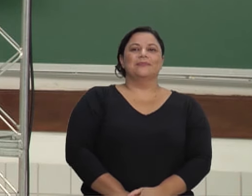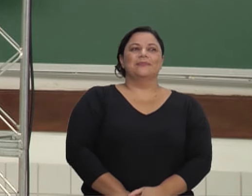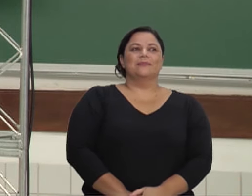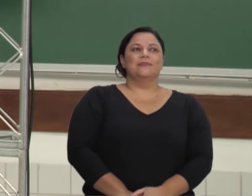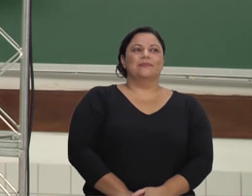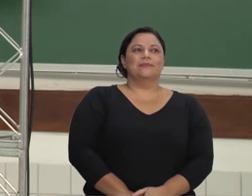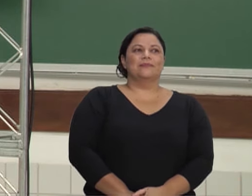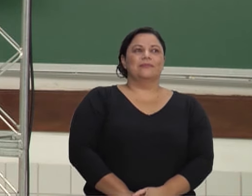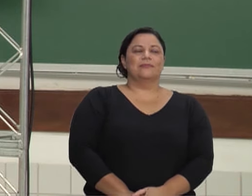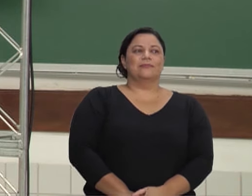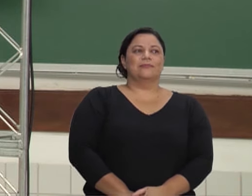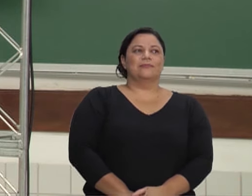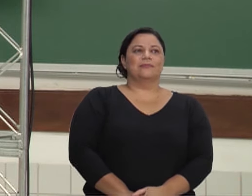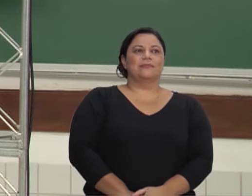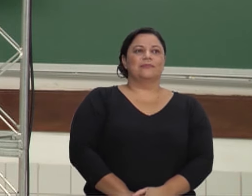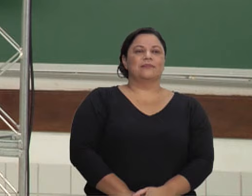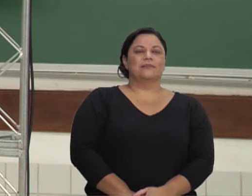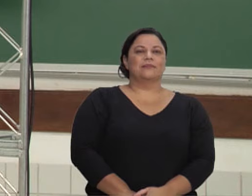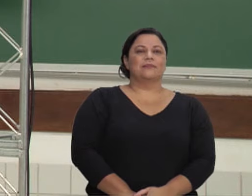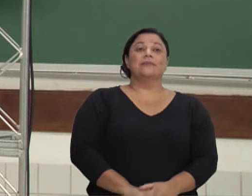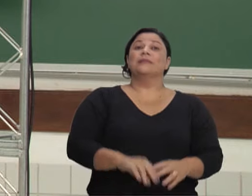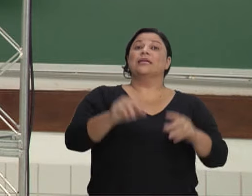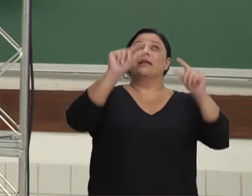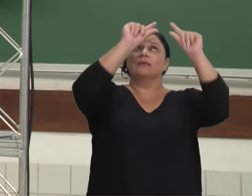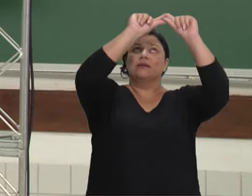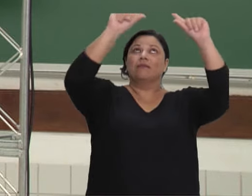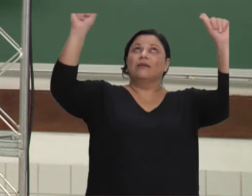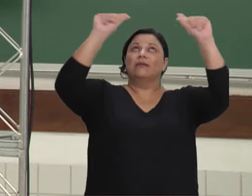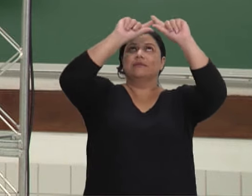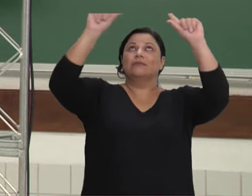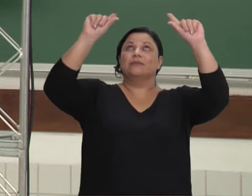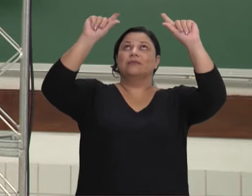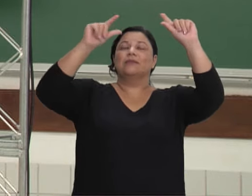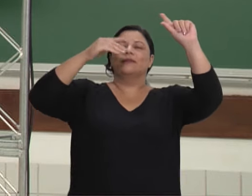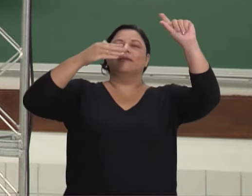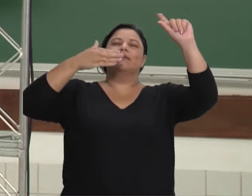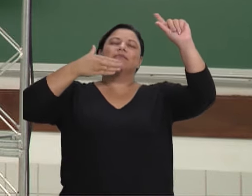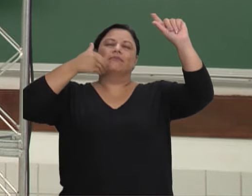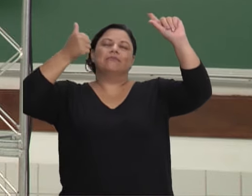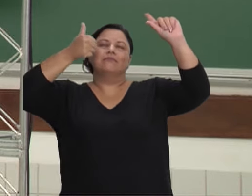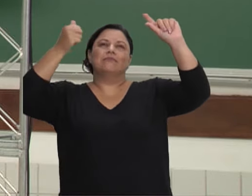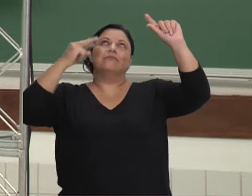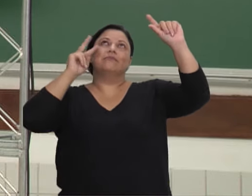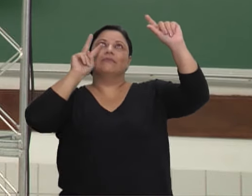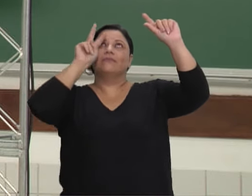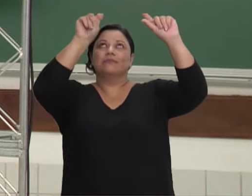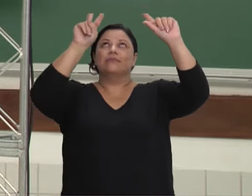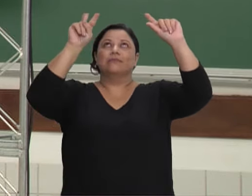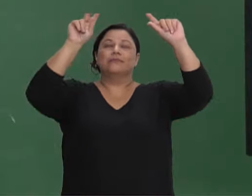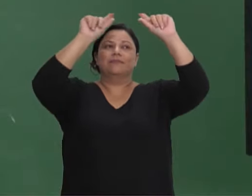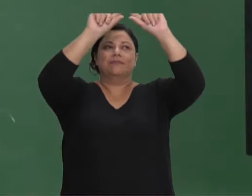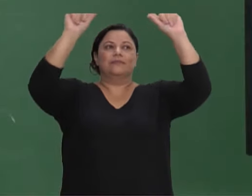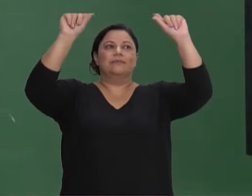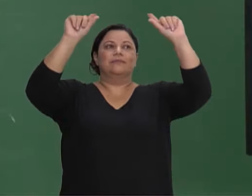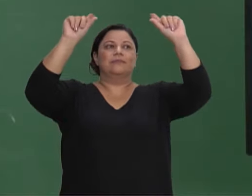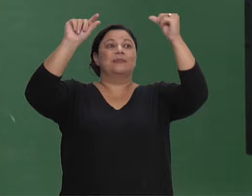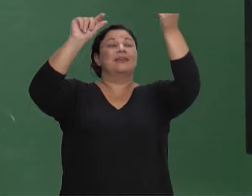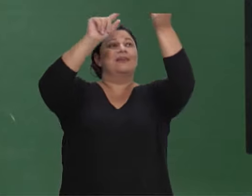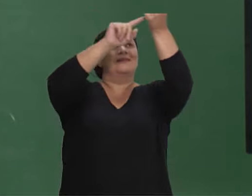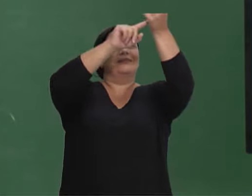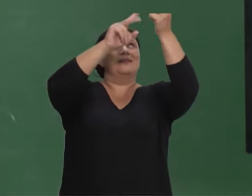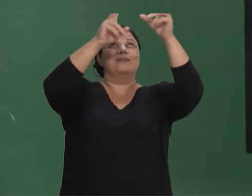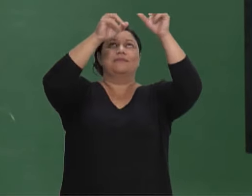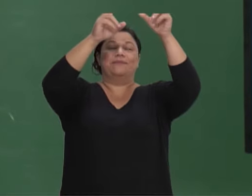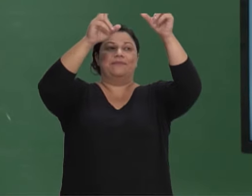Só escrever ela aqui em cima para ficar mais fácil a visualização. 6 vai ser igual a